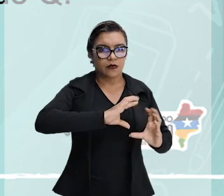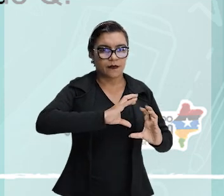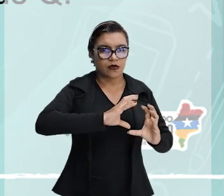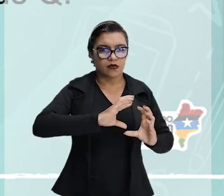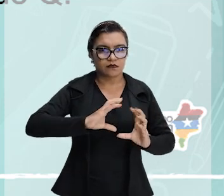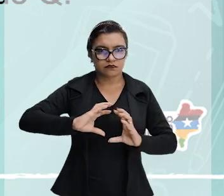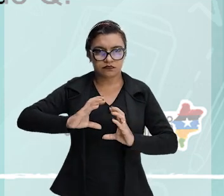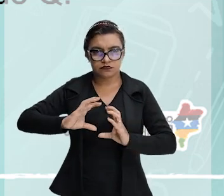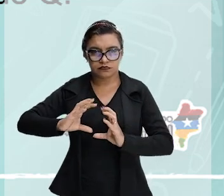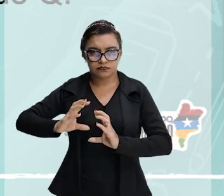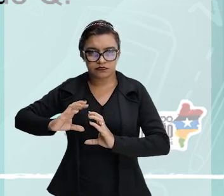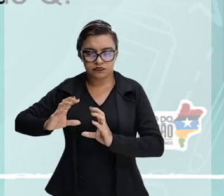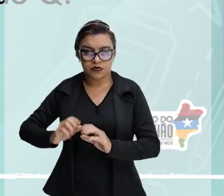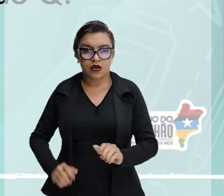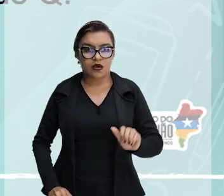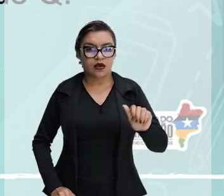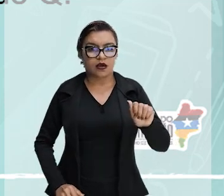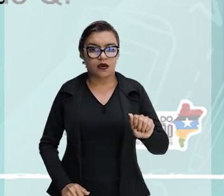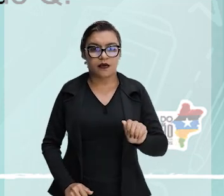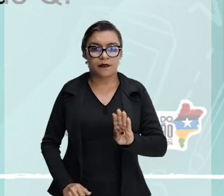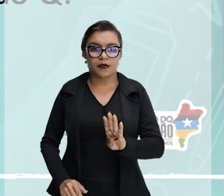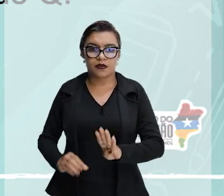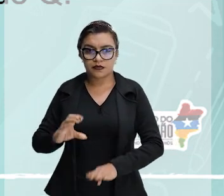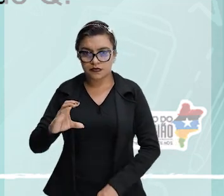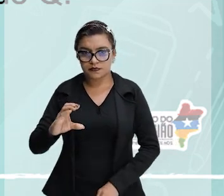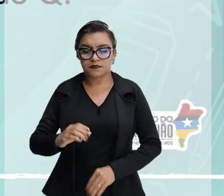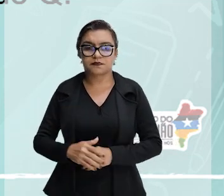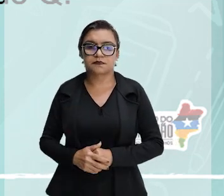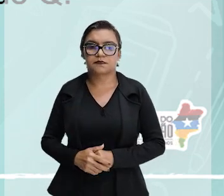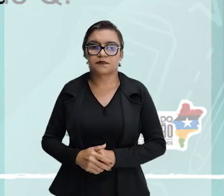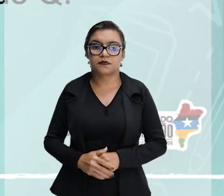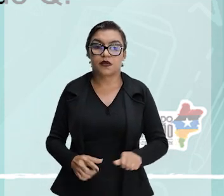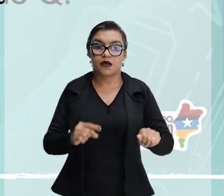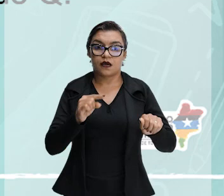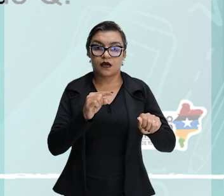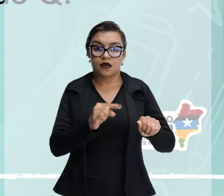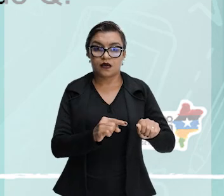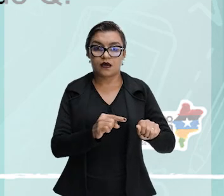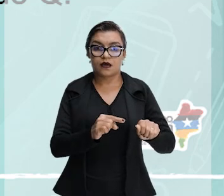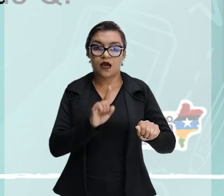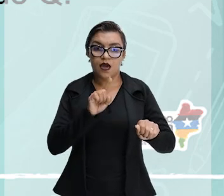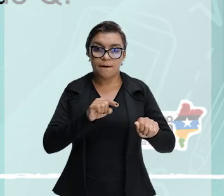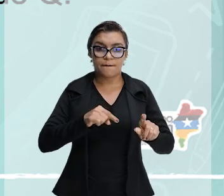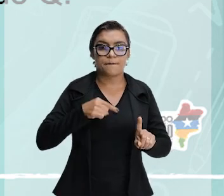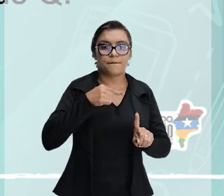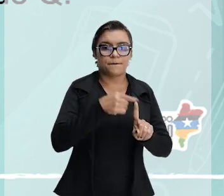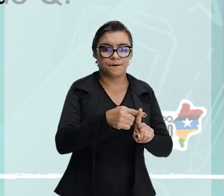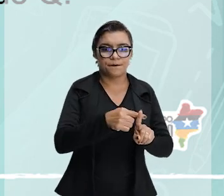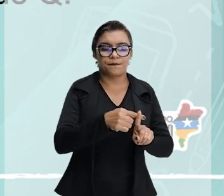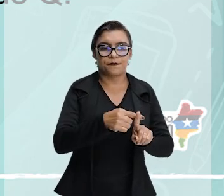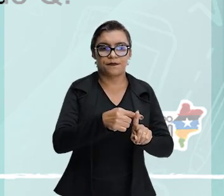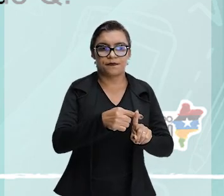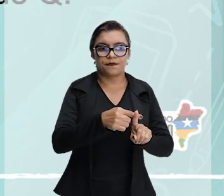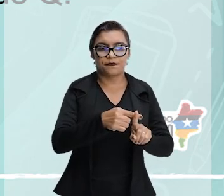condutoras, A, B e C. A esfera positiva